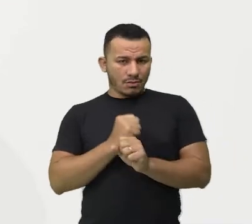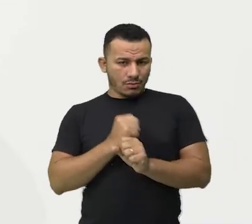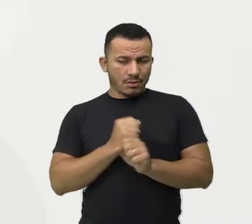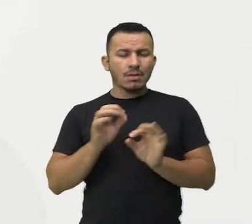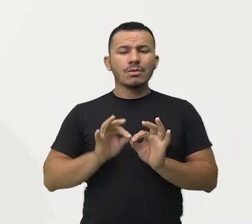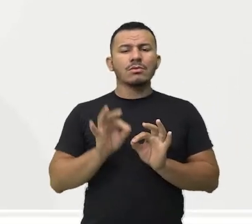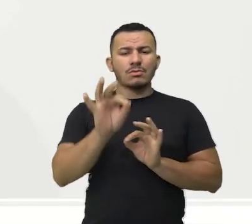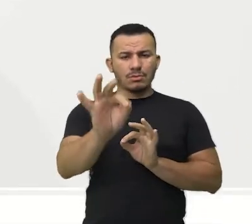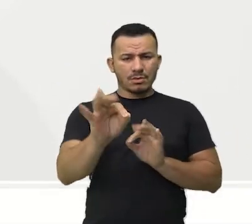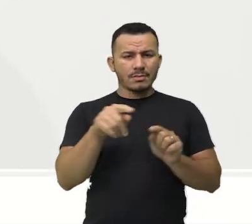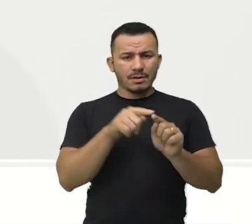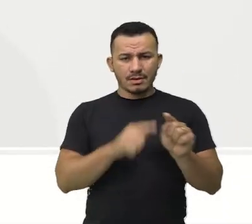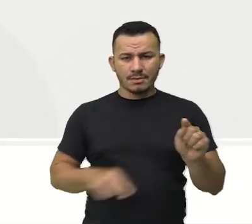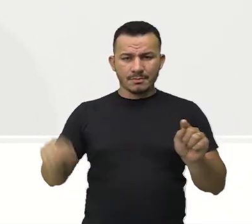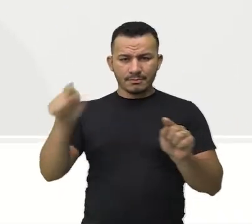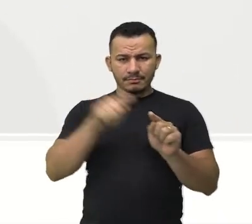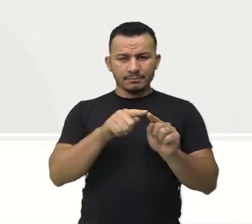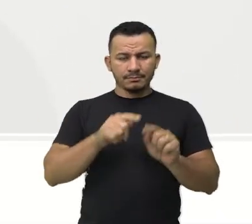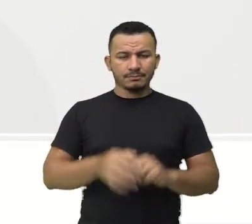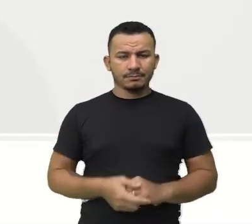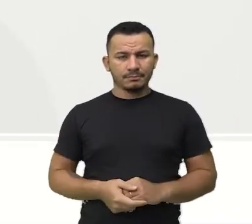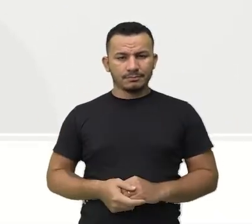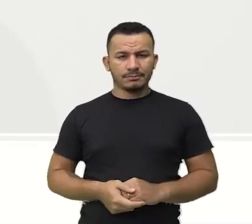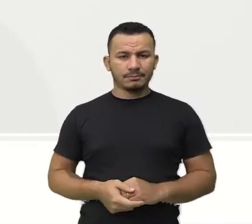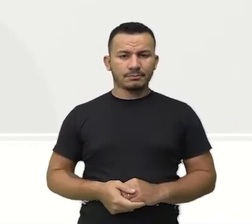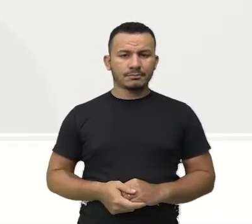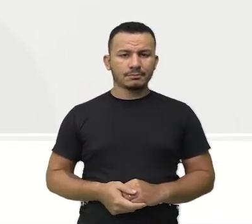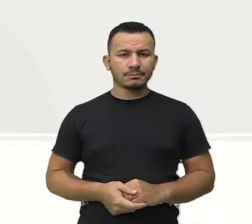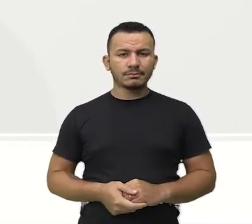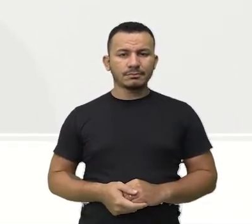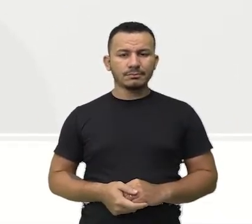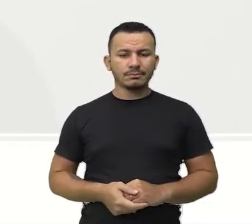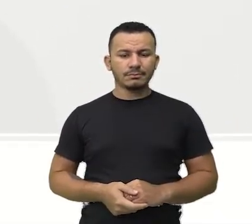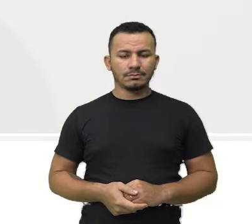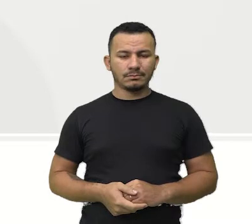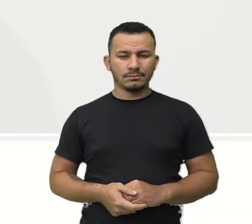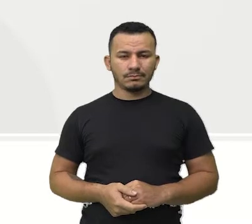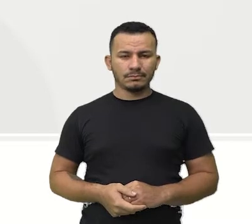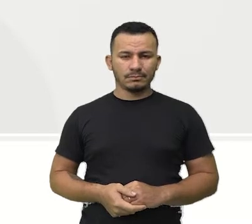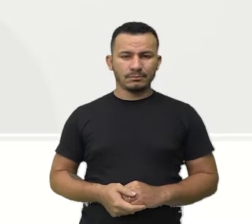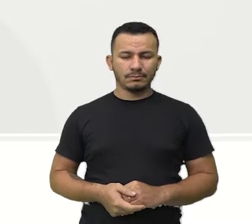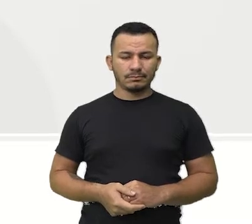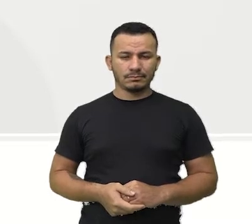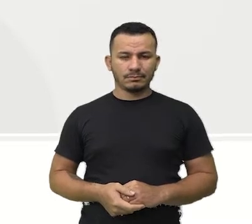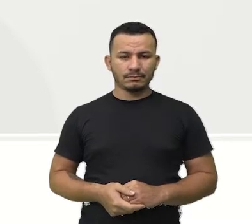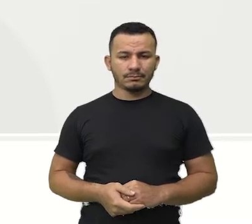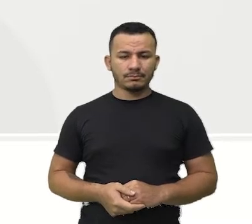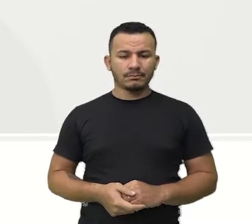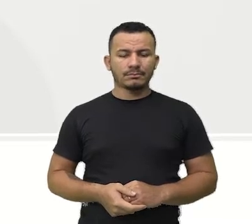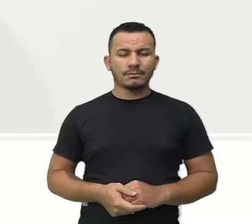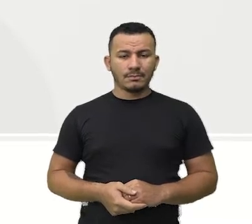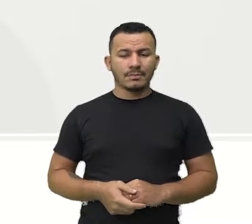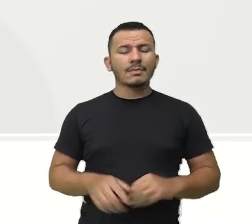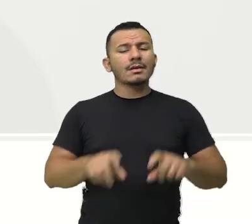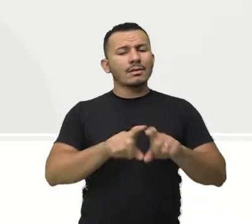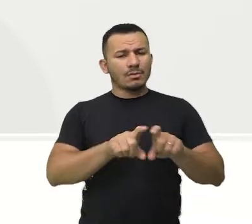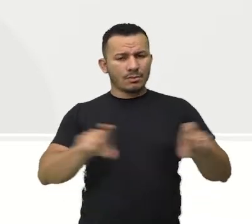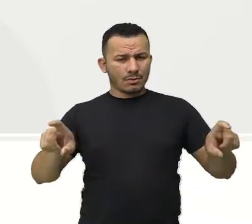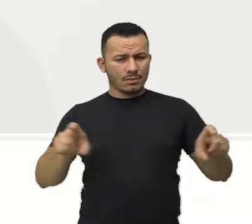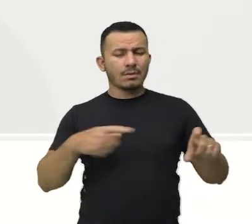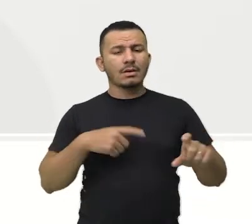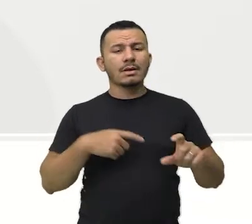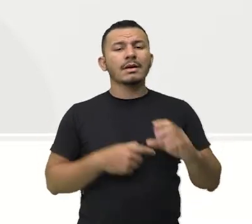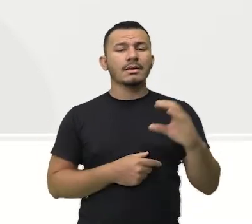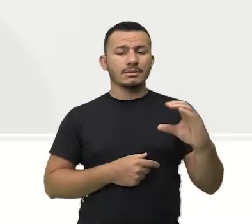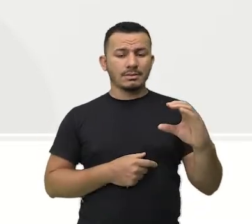Como que a gente calcula o comprimento de uma circunferência. E aí o professor vai colocar aqui a fórmula. O comprimento da circunferência